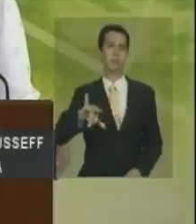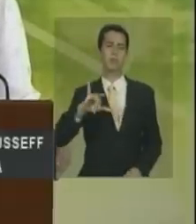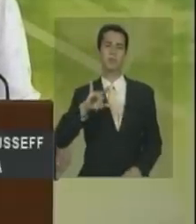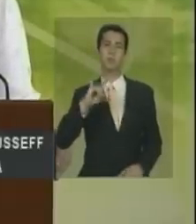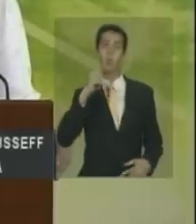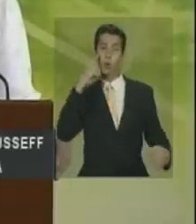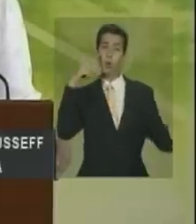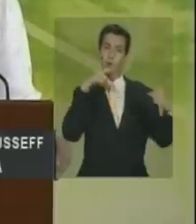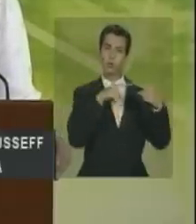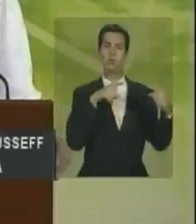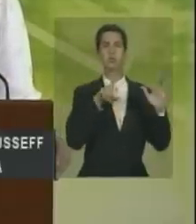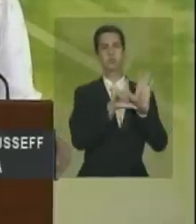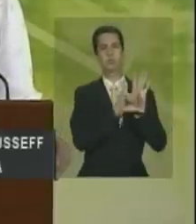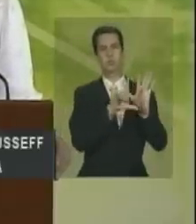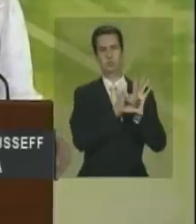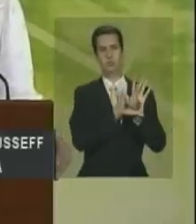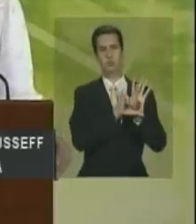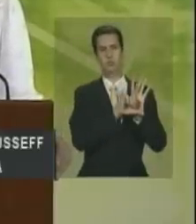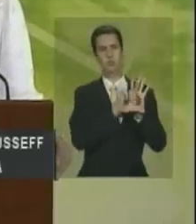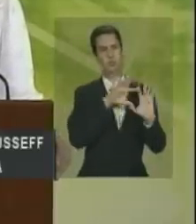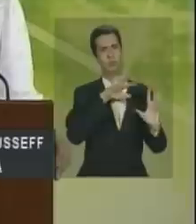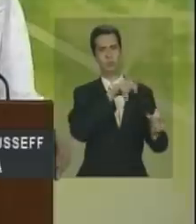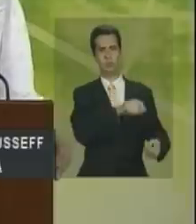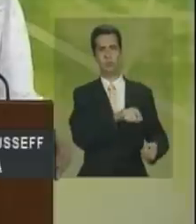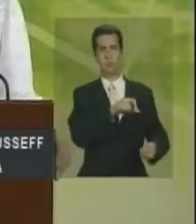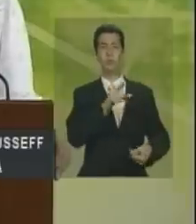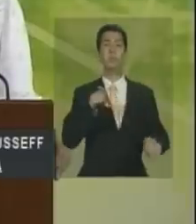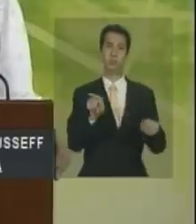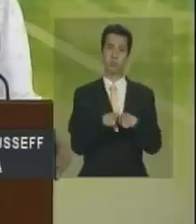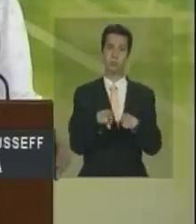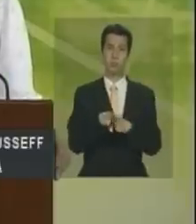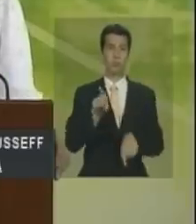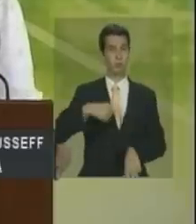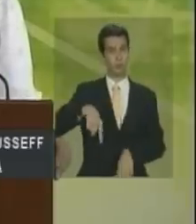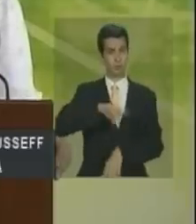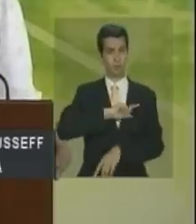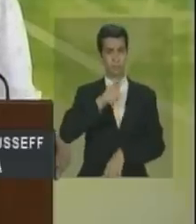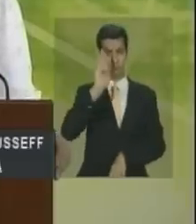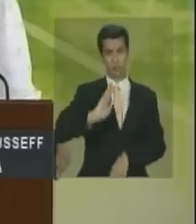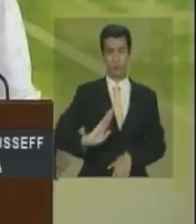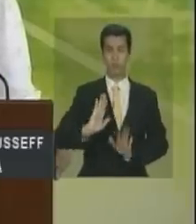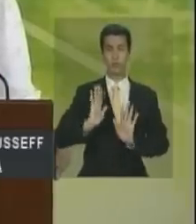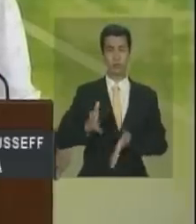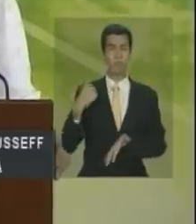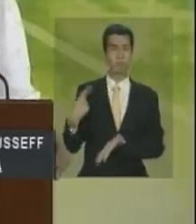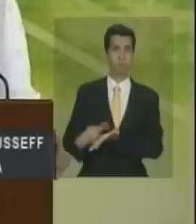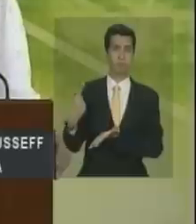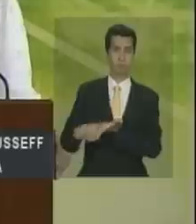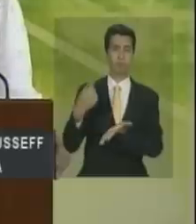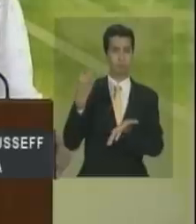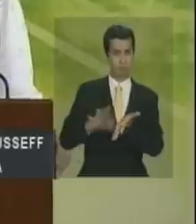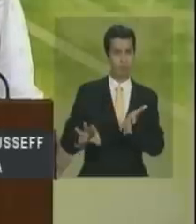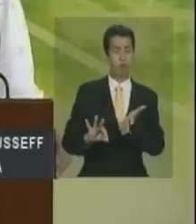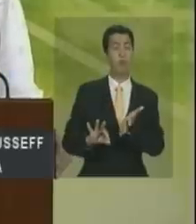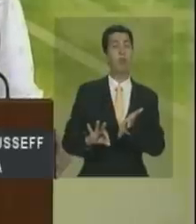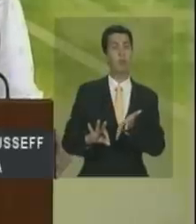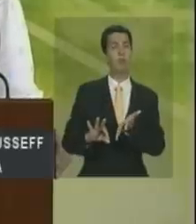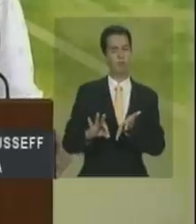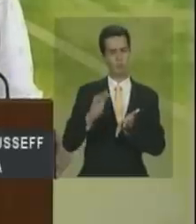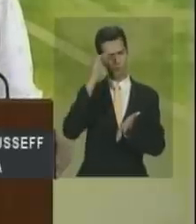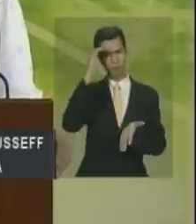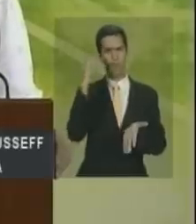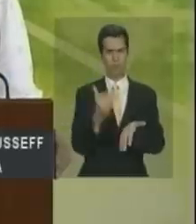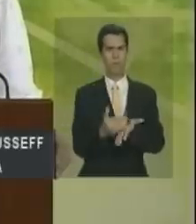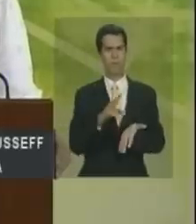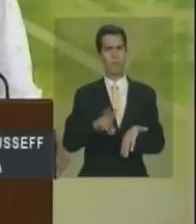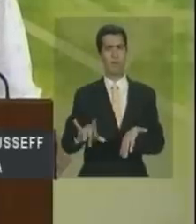E vamos cumprir o que assinamos, mas continuaremos exigindo que